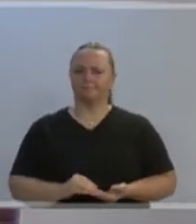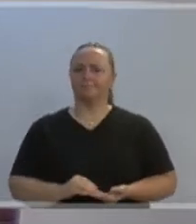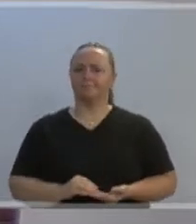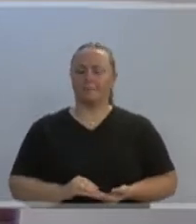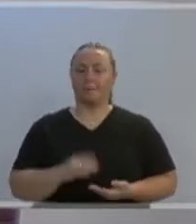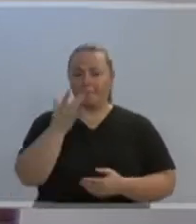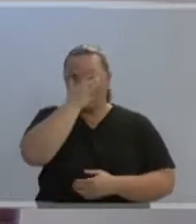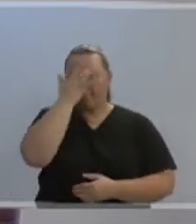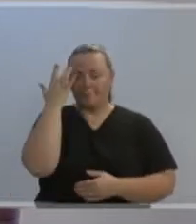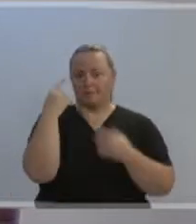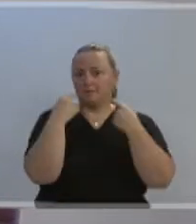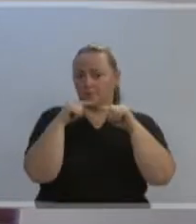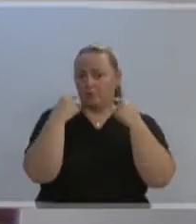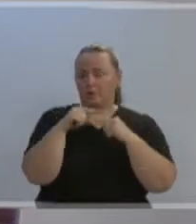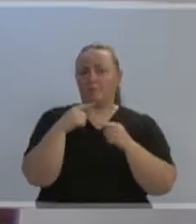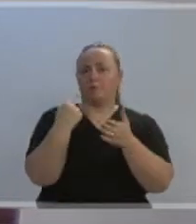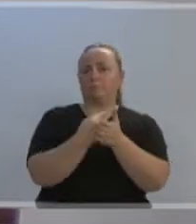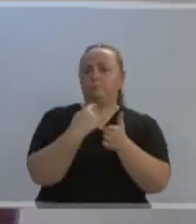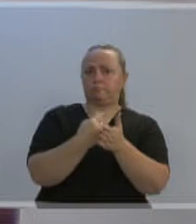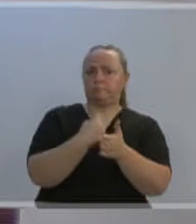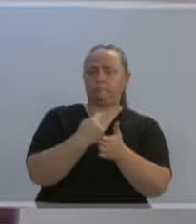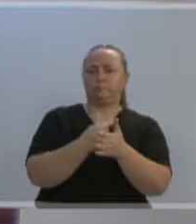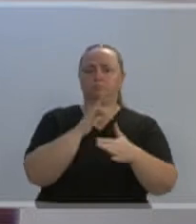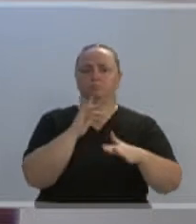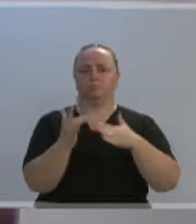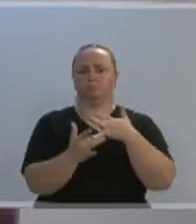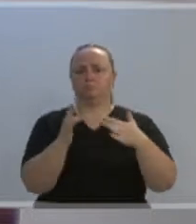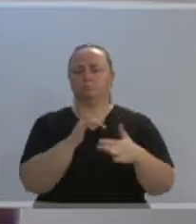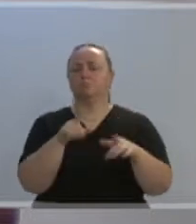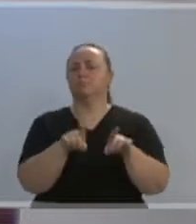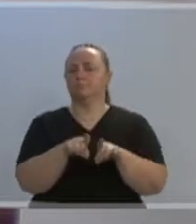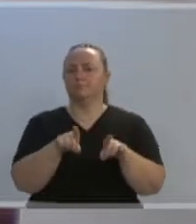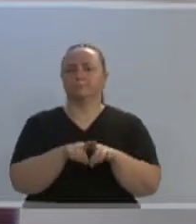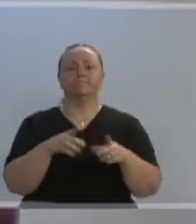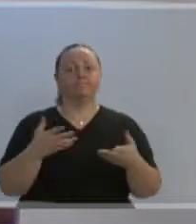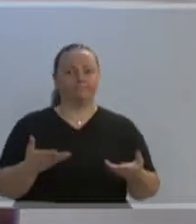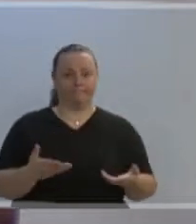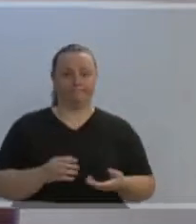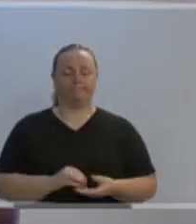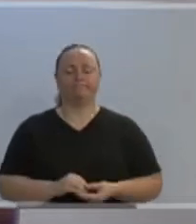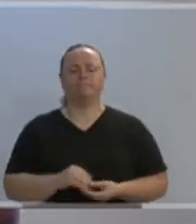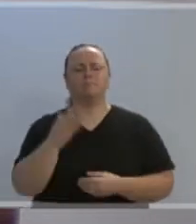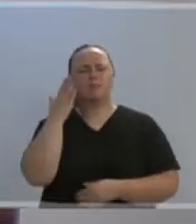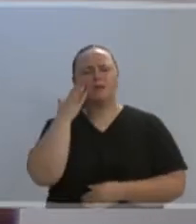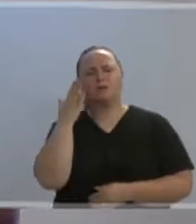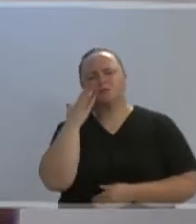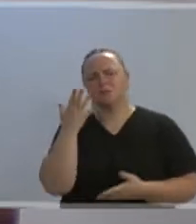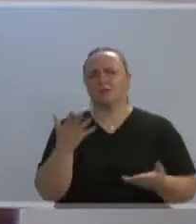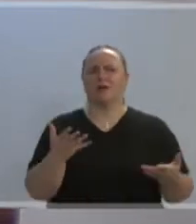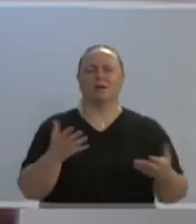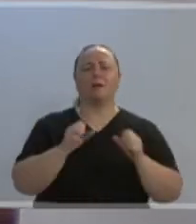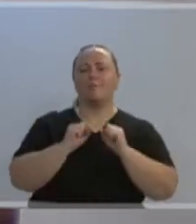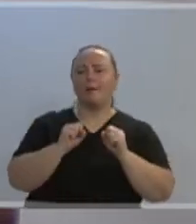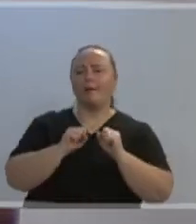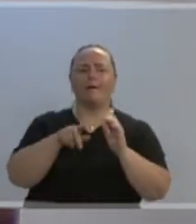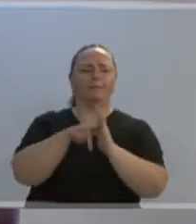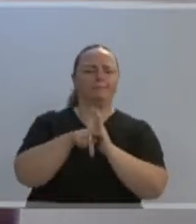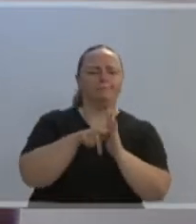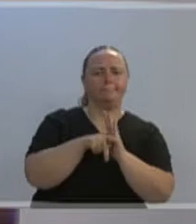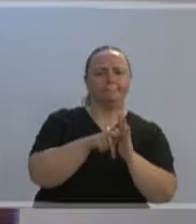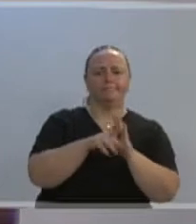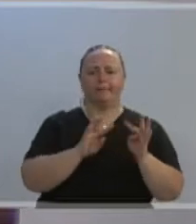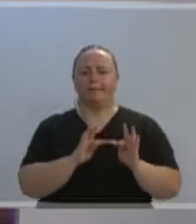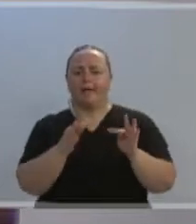de outras pessoas que estão questionando isso nas redes sociais e cobrando uma justificativa. Sei que provavelmente tem alguns estudos técnicos, tem até uma